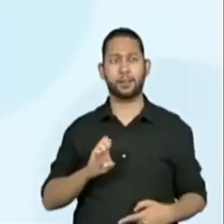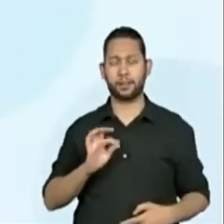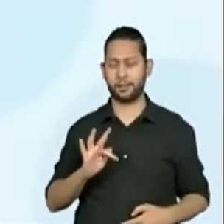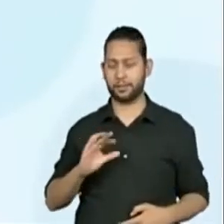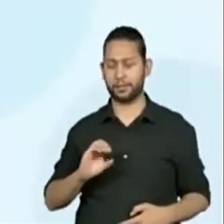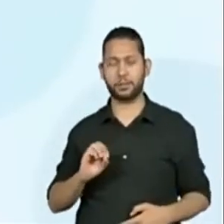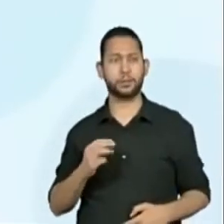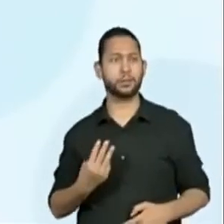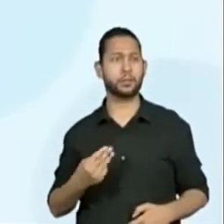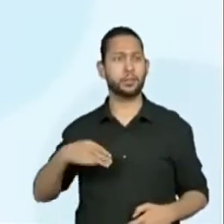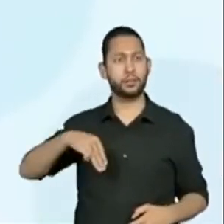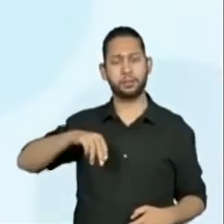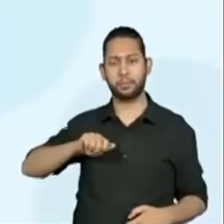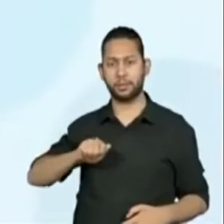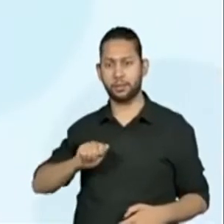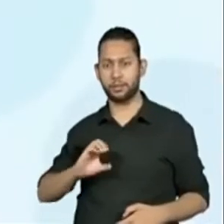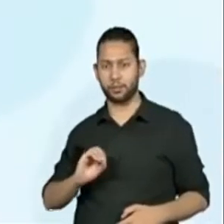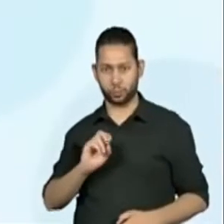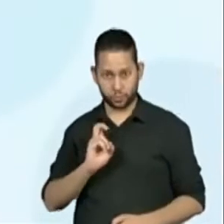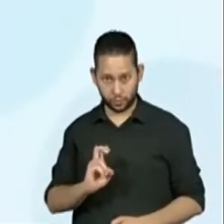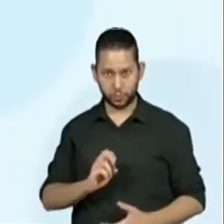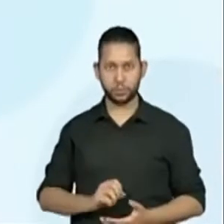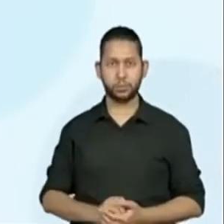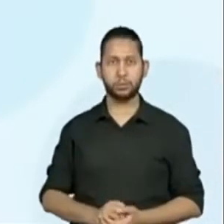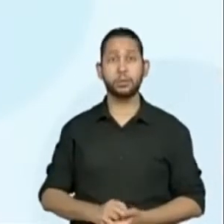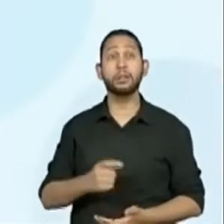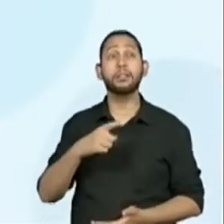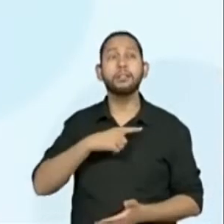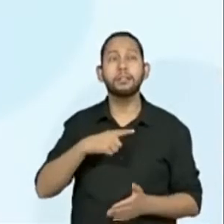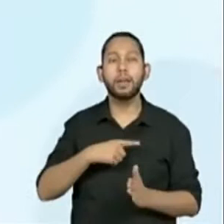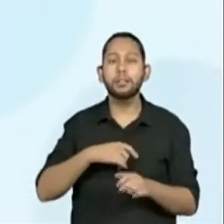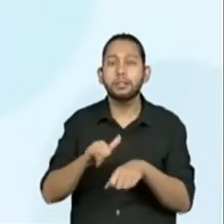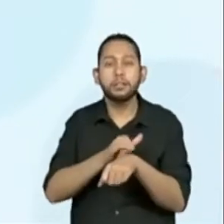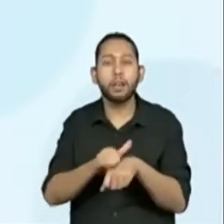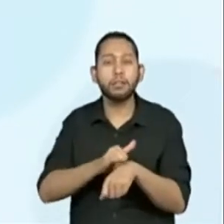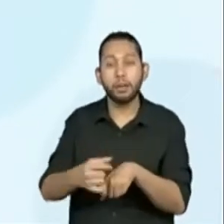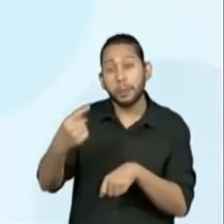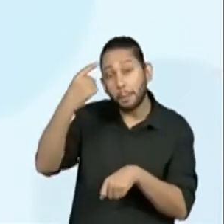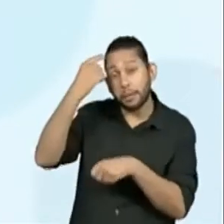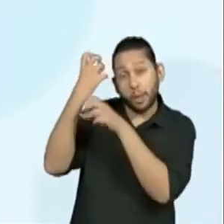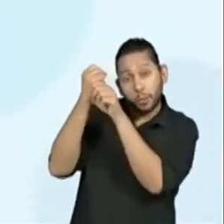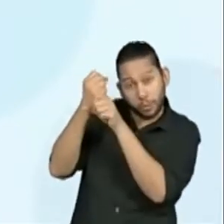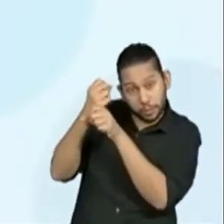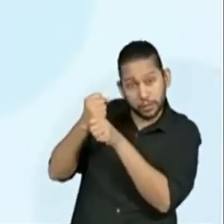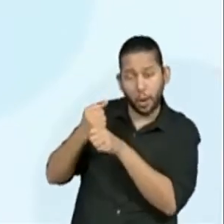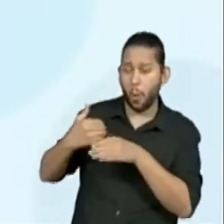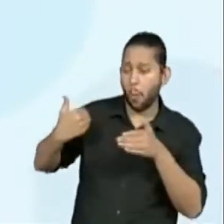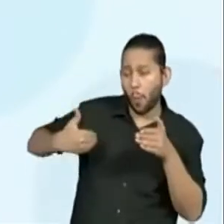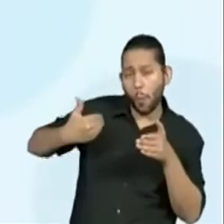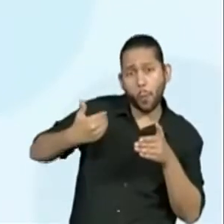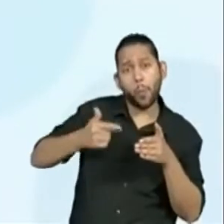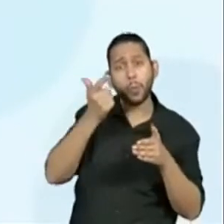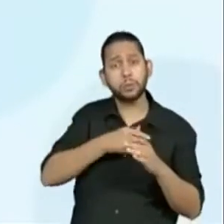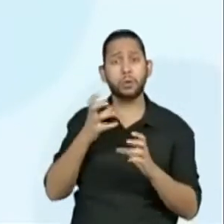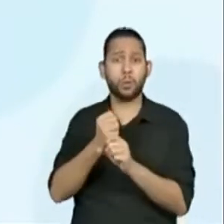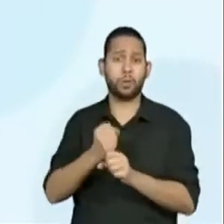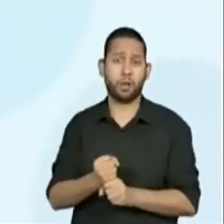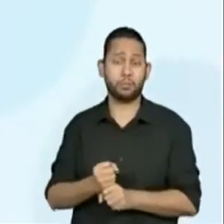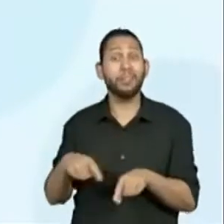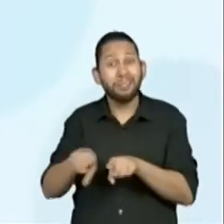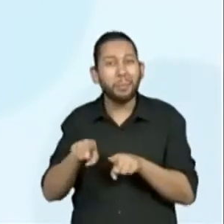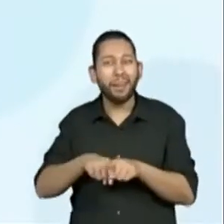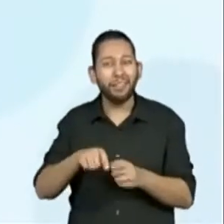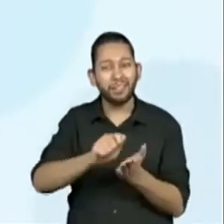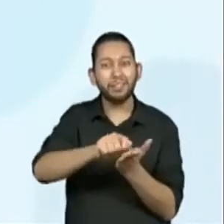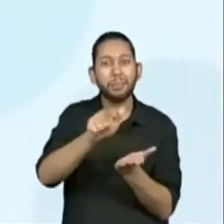ma05 utilizar diferentes procedimentos de cálculo mental e escrito para